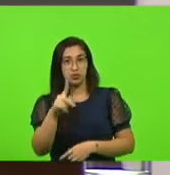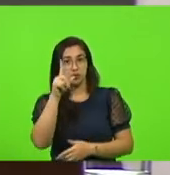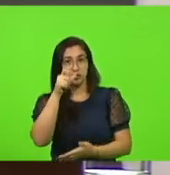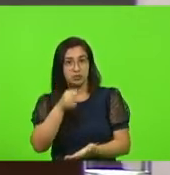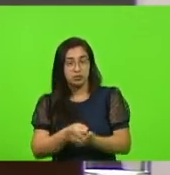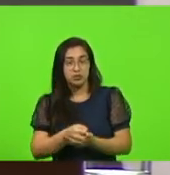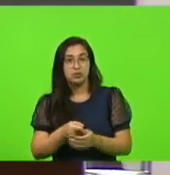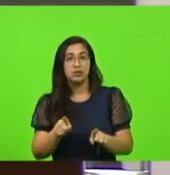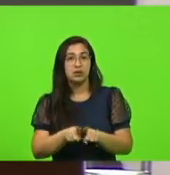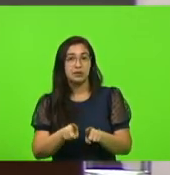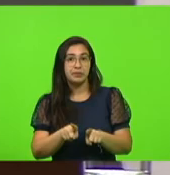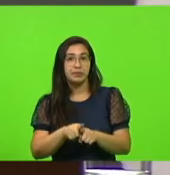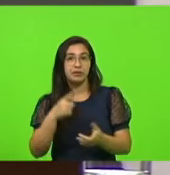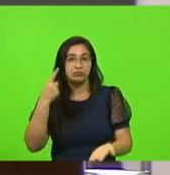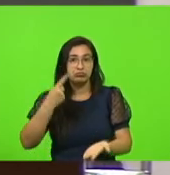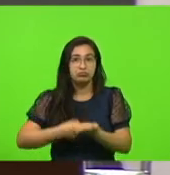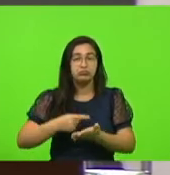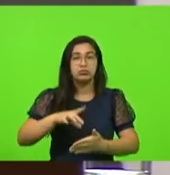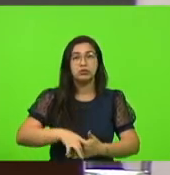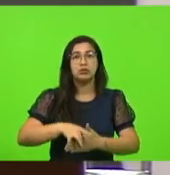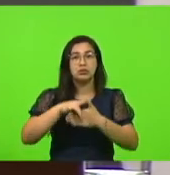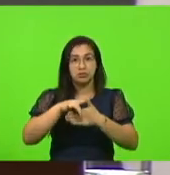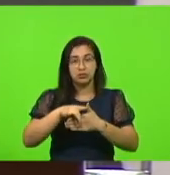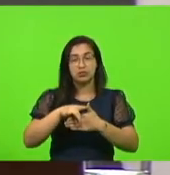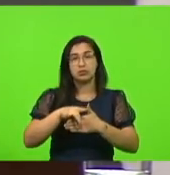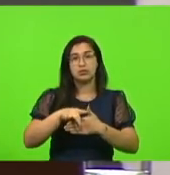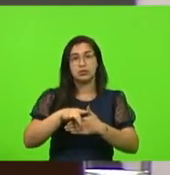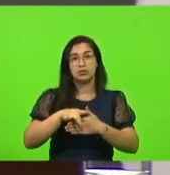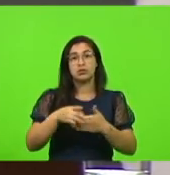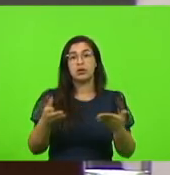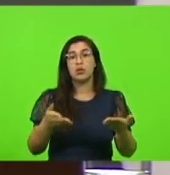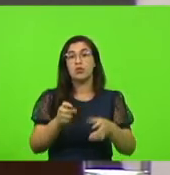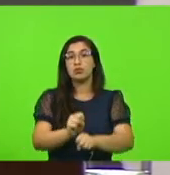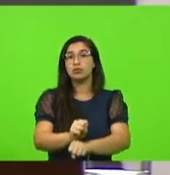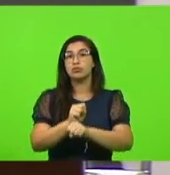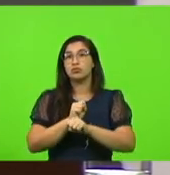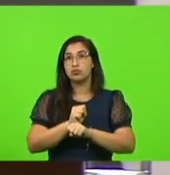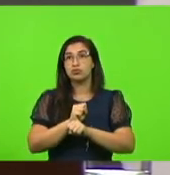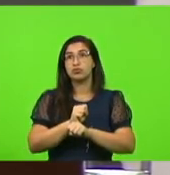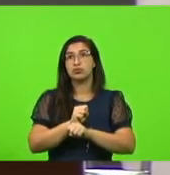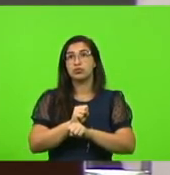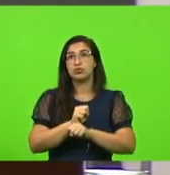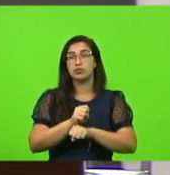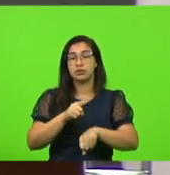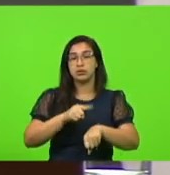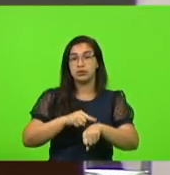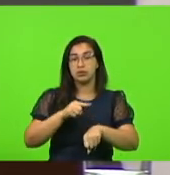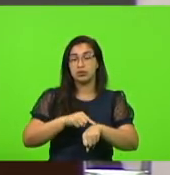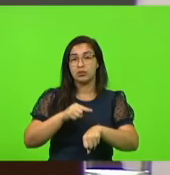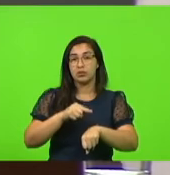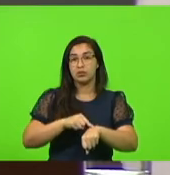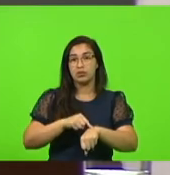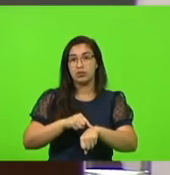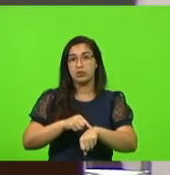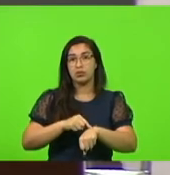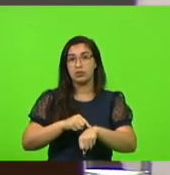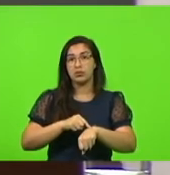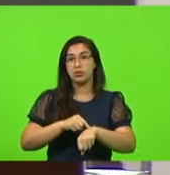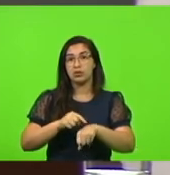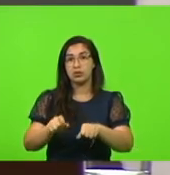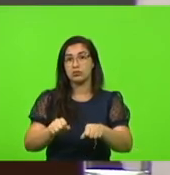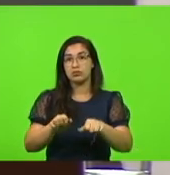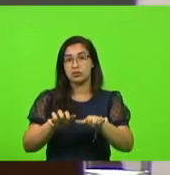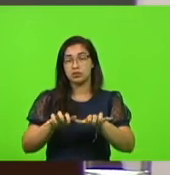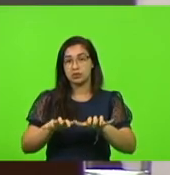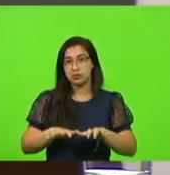da liderança, ficou a partir de hoje suspenso, suprimido do horário do nosso, das nossas sessões, o horário dos